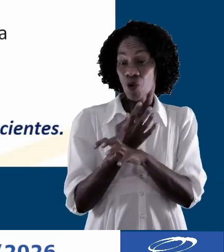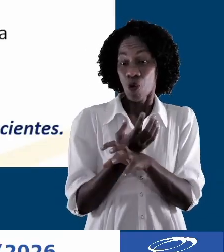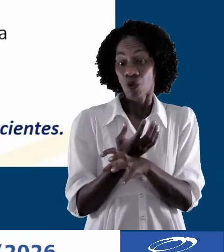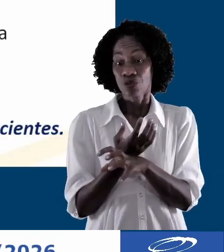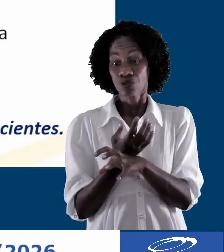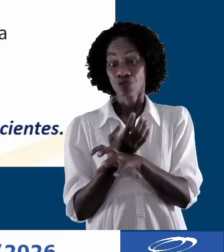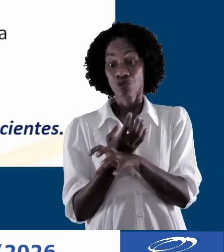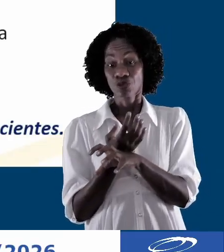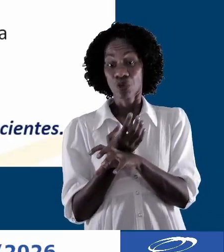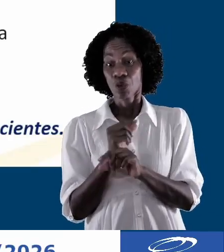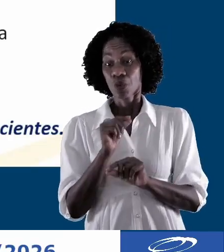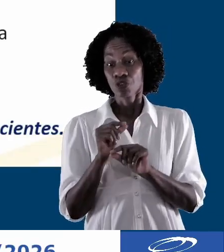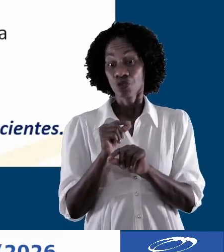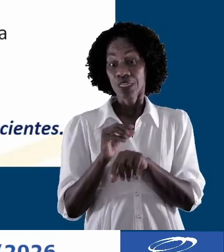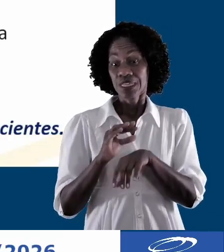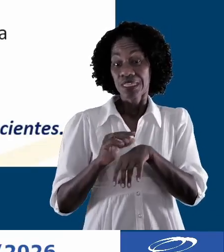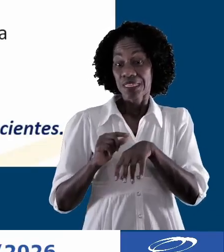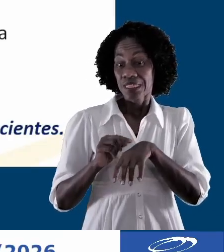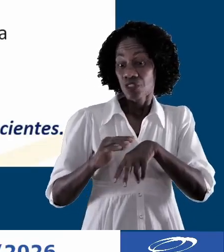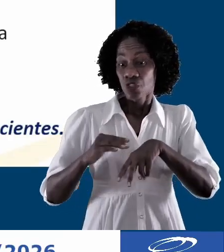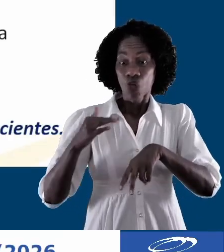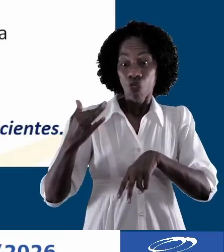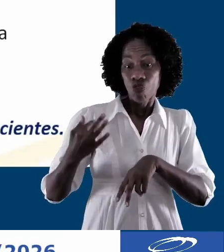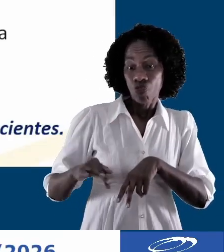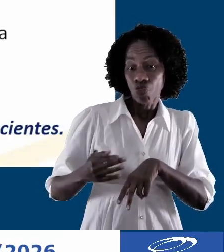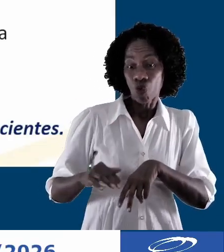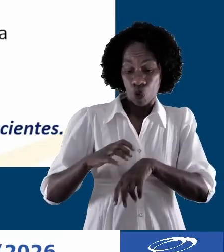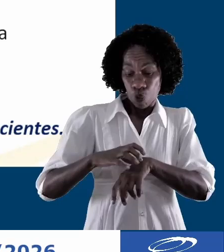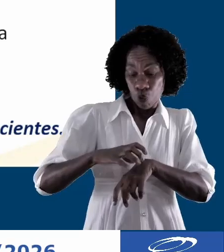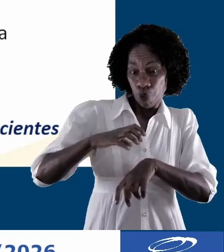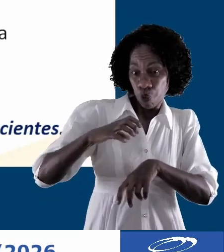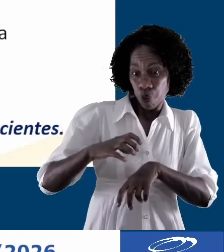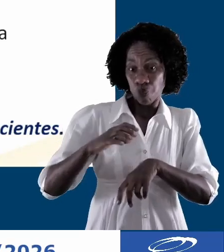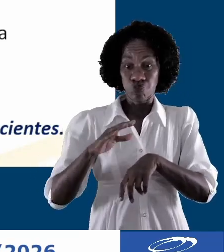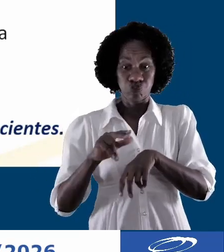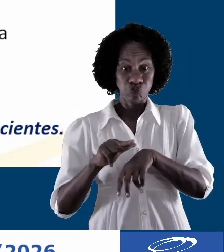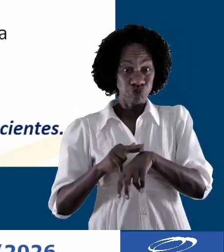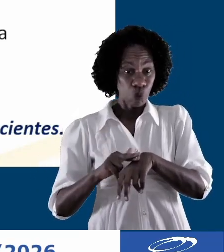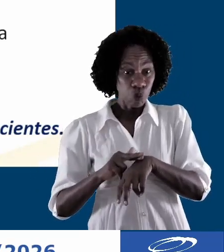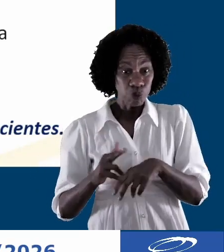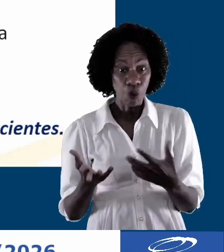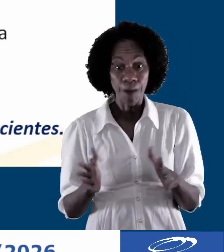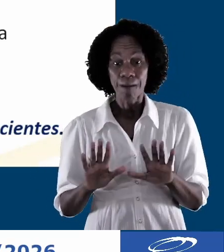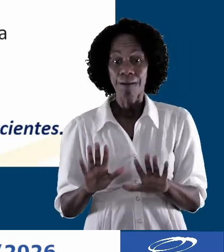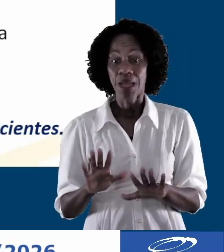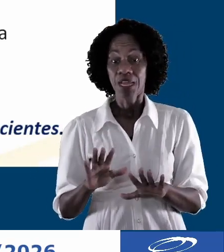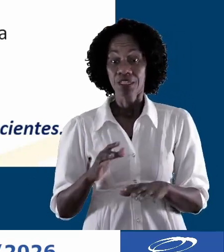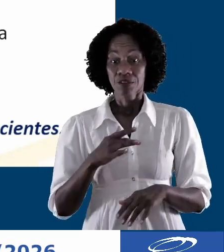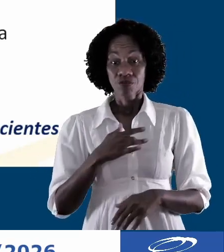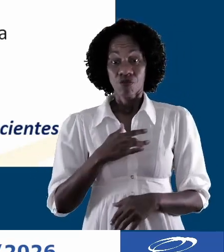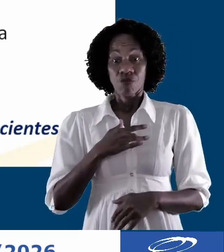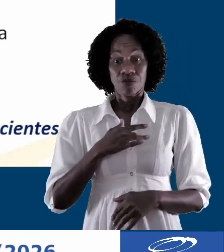sinais flogísticos. Dor, inflamação, rubor. E na tuberculose vertebral isso não acontece. Esse abscesso frio ele é encontrado